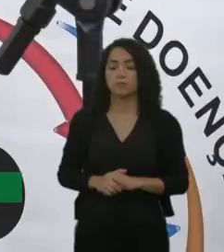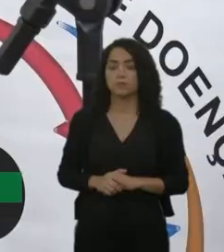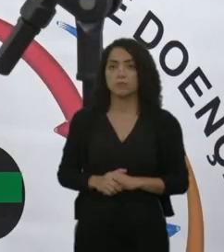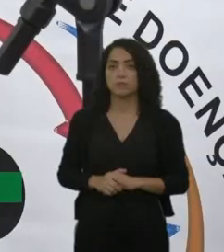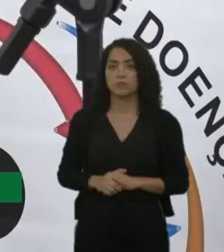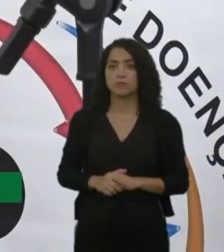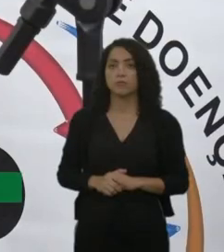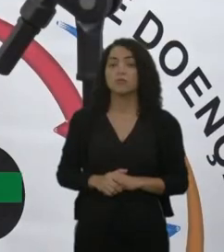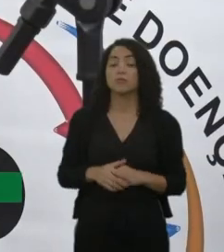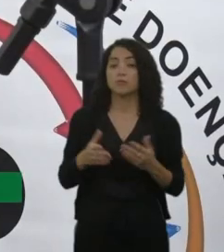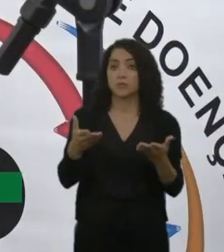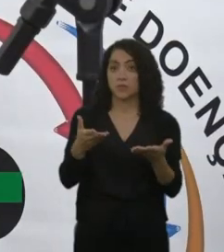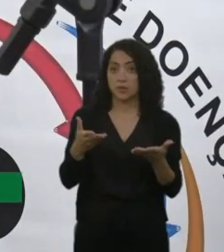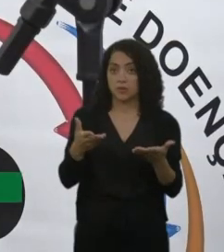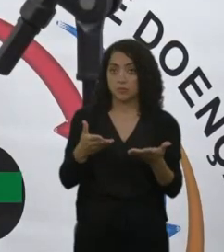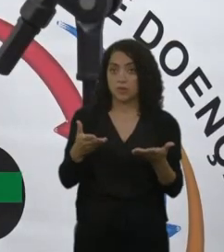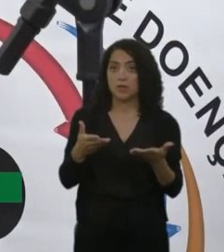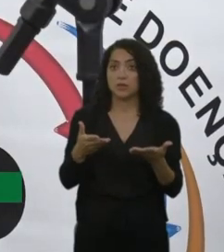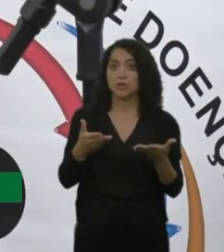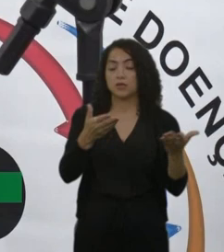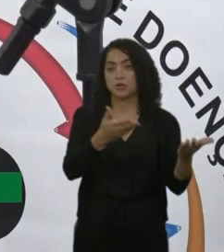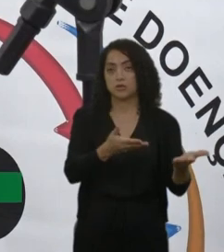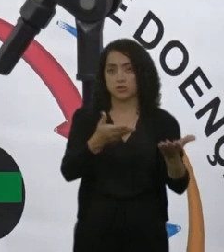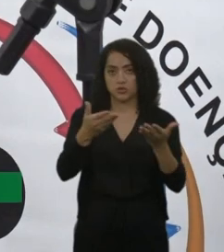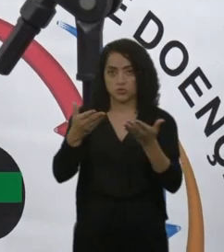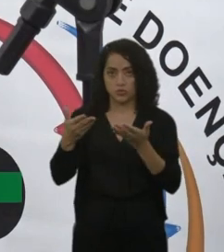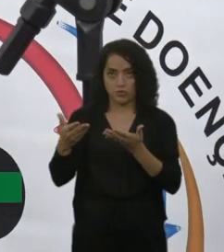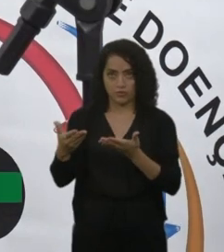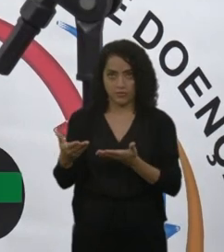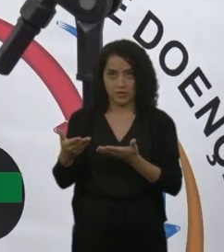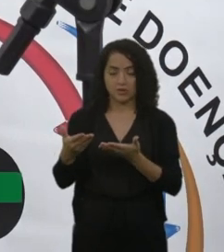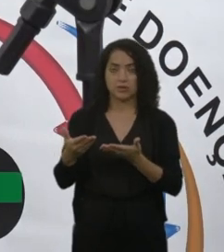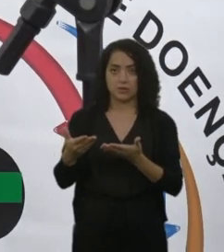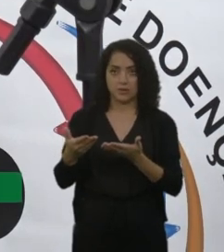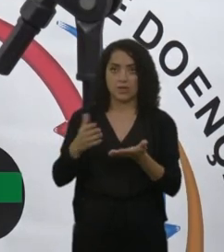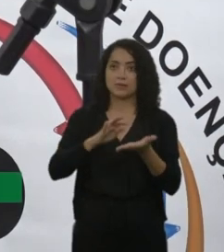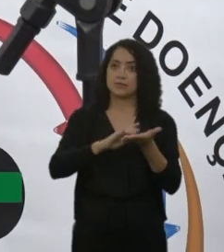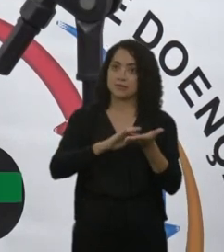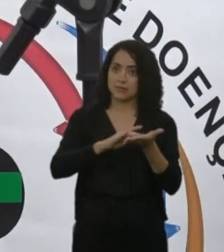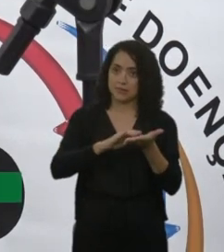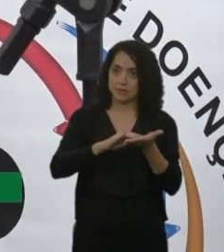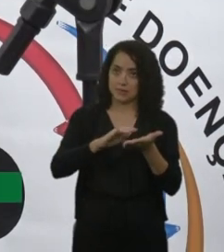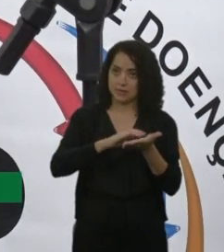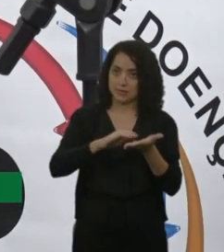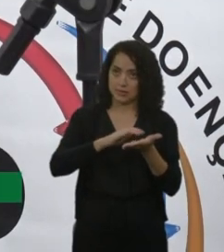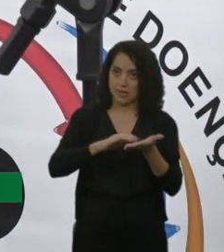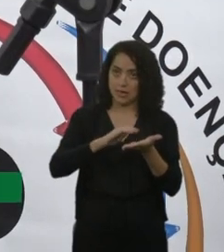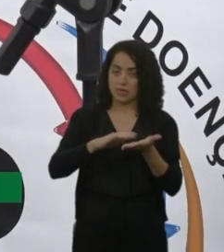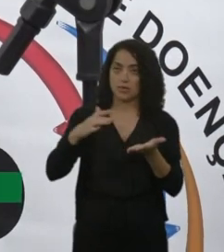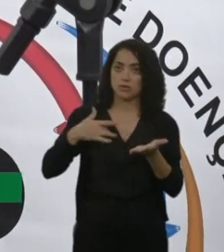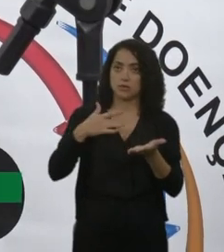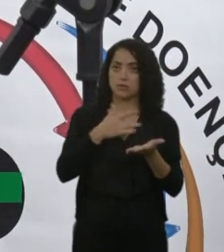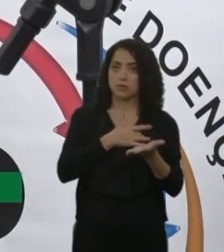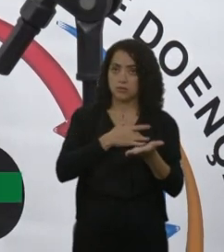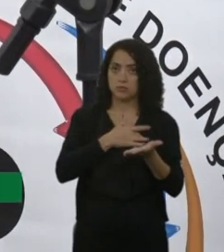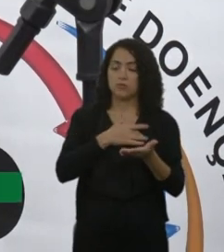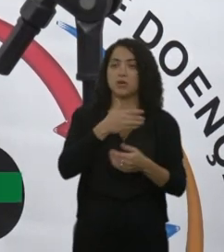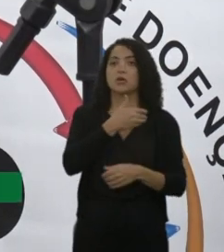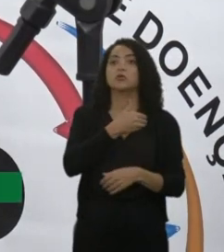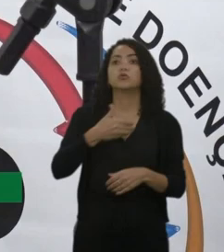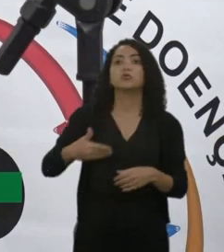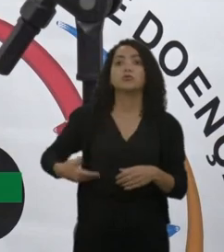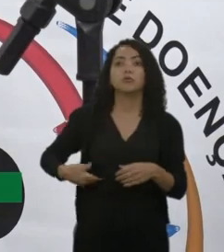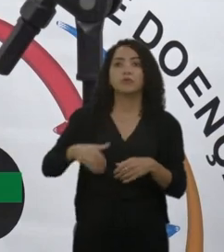Para compor a mesa de abertura, convidamos excelentíssima senhora, secretária de Estado da Saúde do Governo de Santa